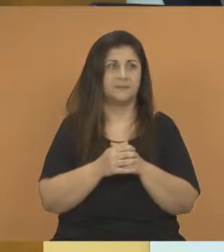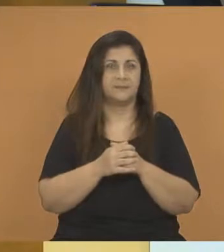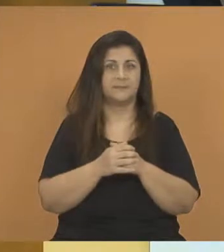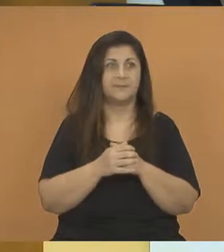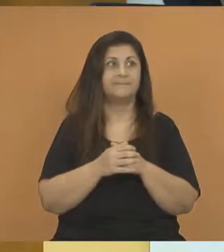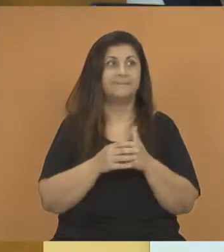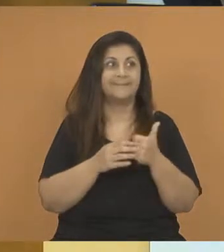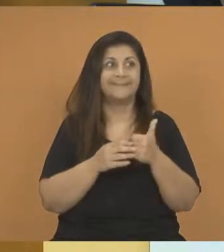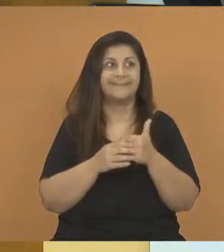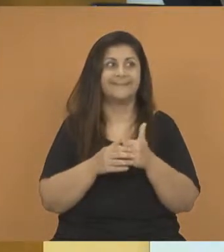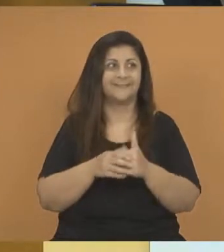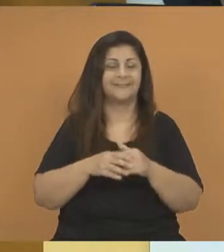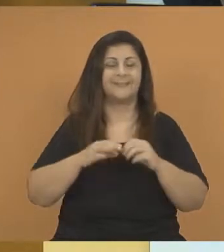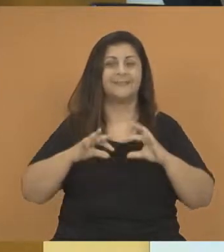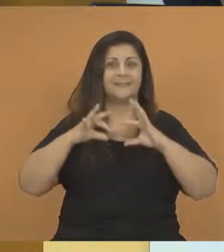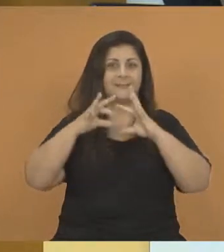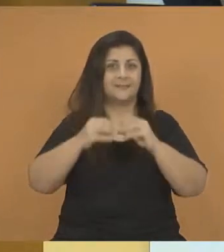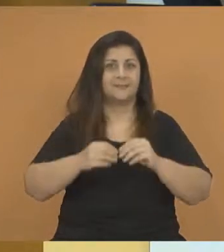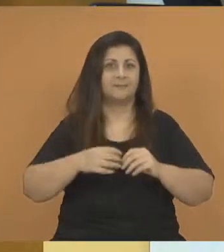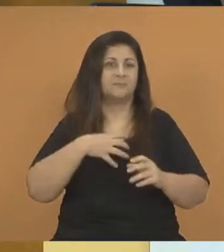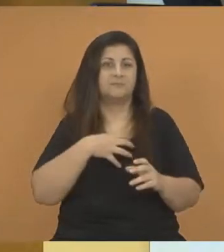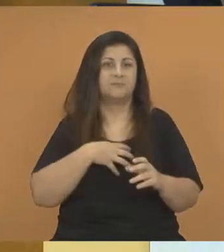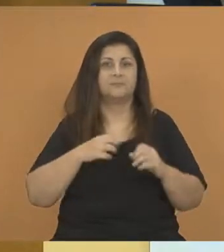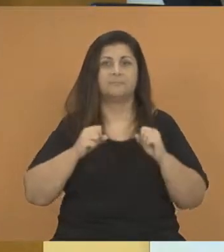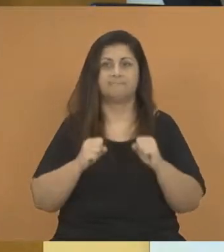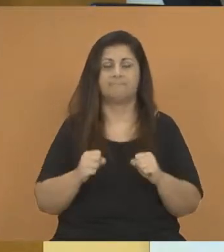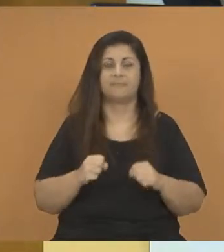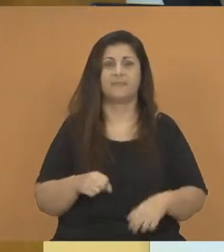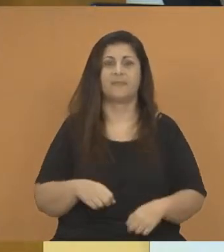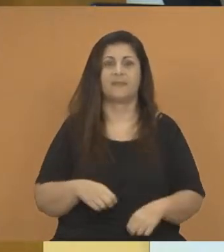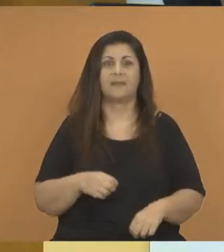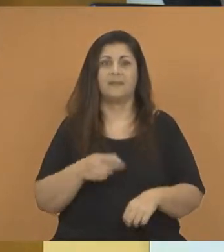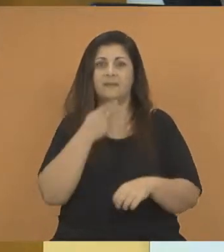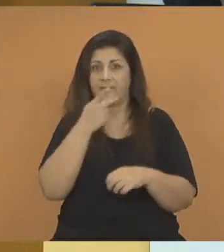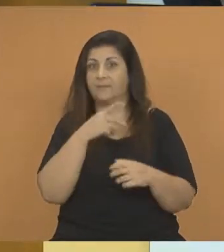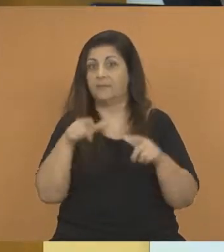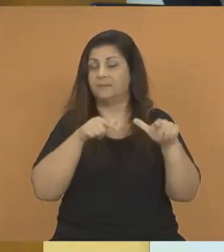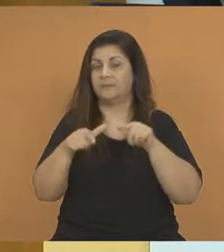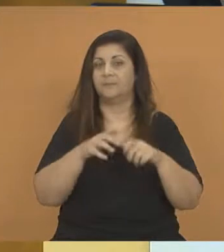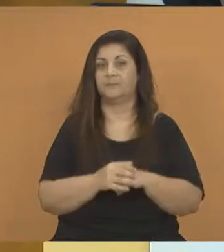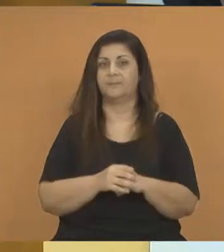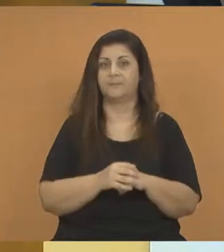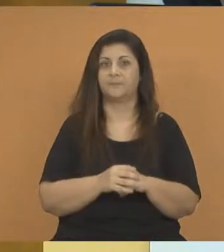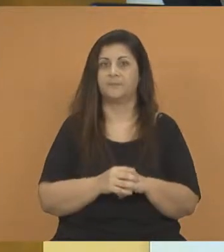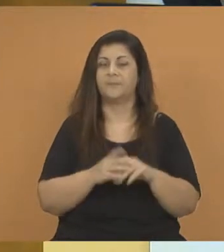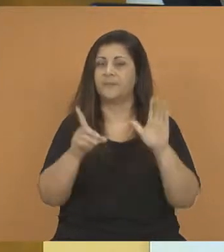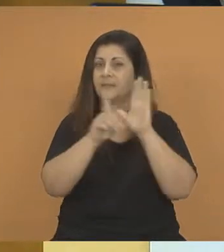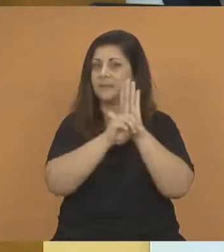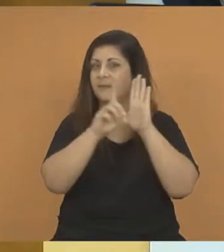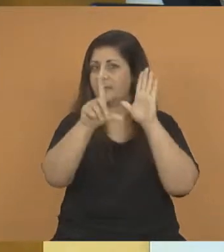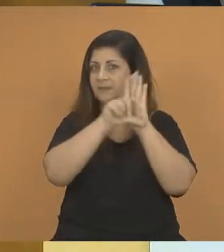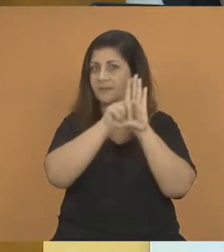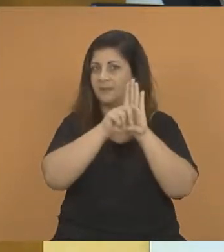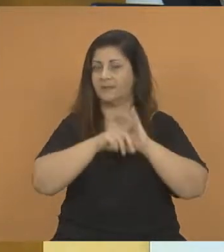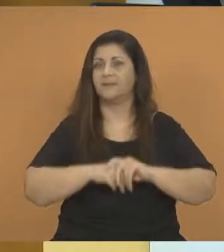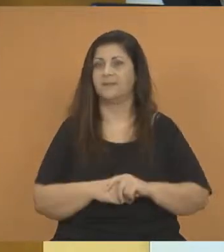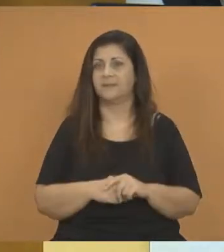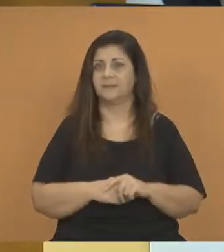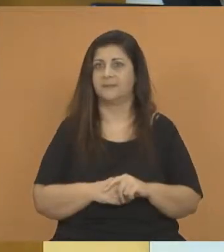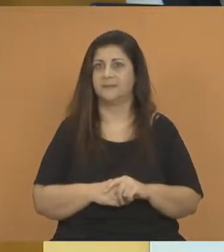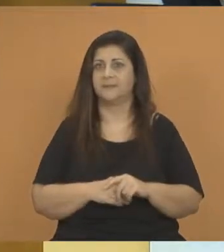utilizará todas as formas disponíveis de publicidade de seus trabalhos. Este decreto legislativo entrará em vigor a